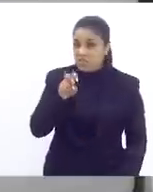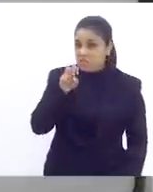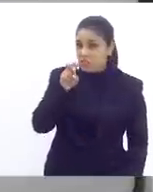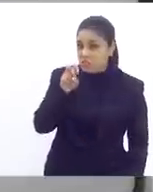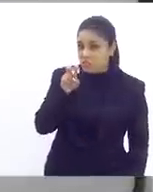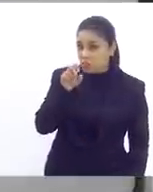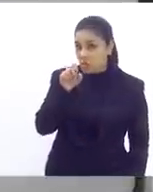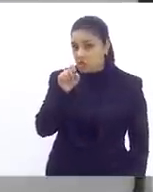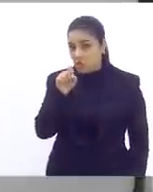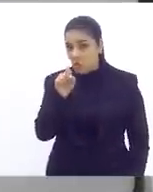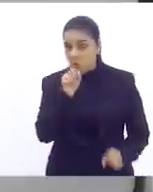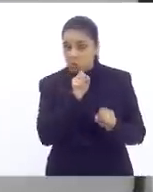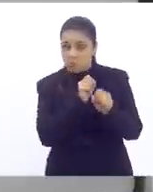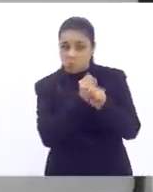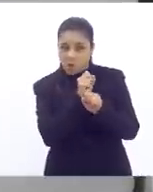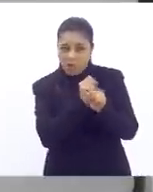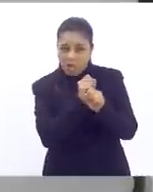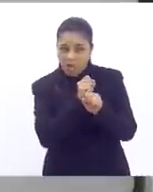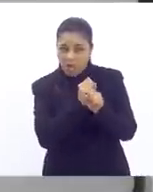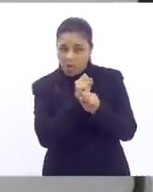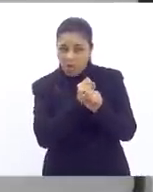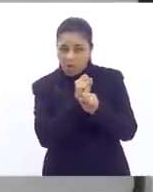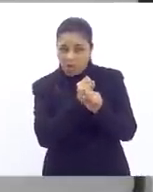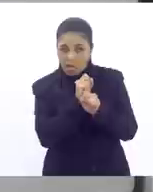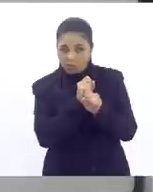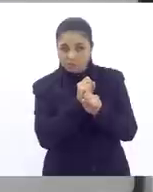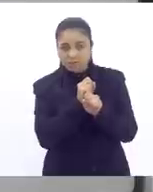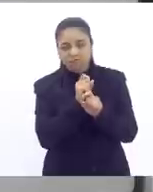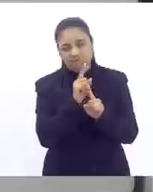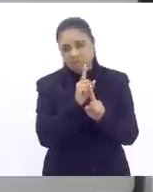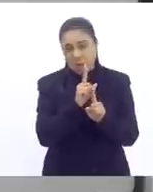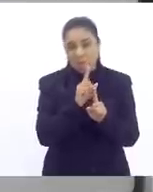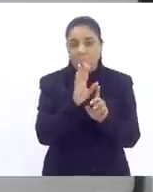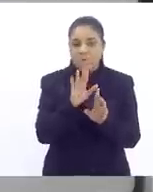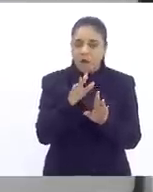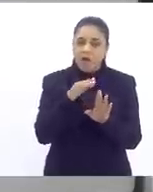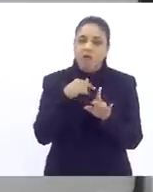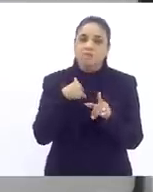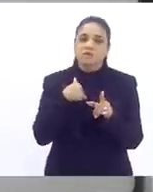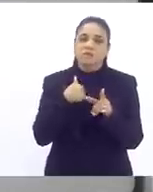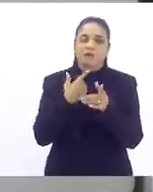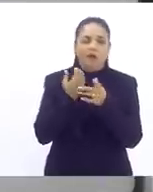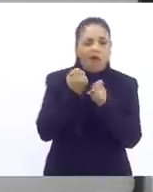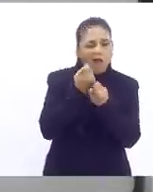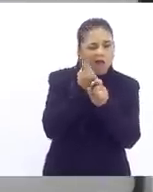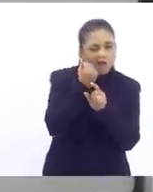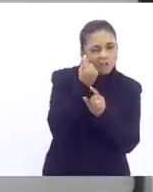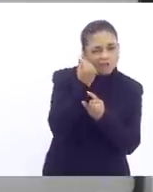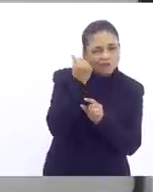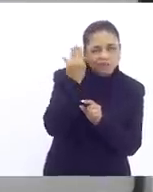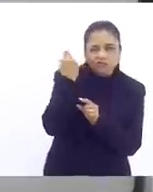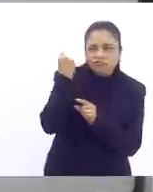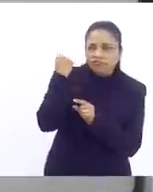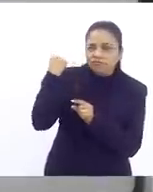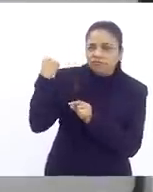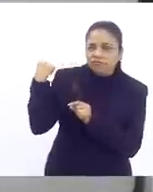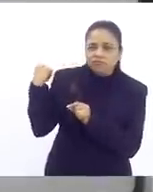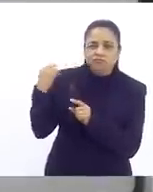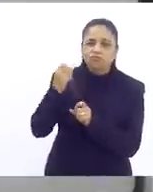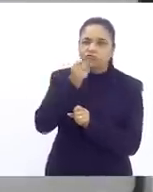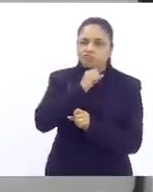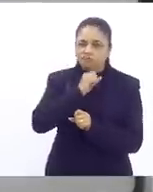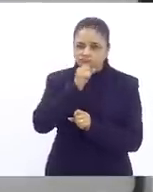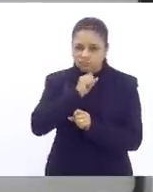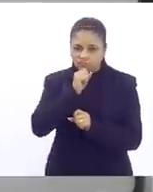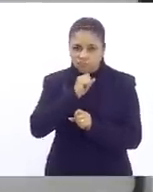atrás Possivelmente não porque era tudo manual mas é muito antigo não é novidade